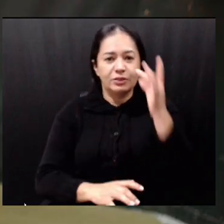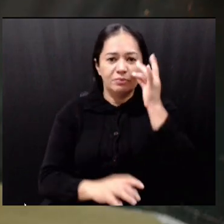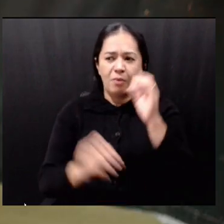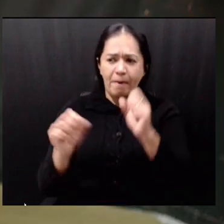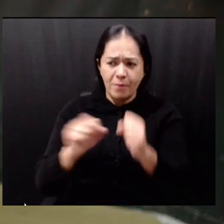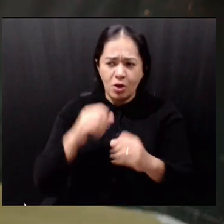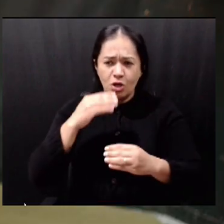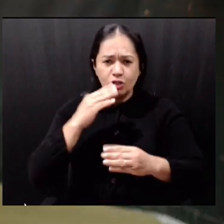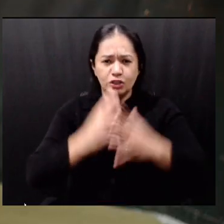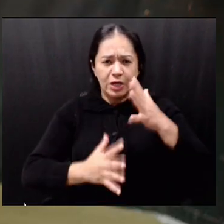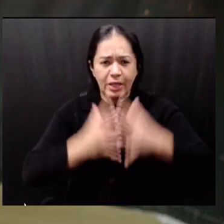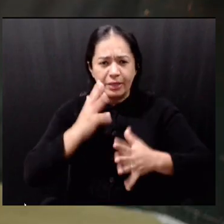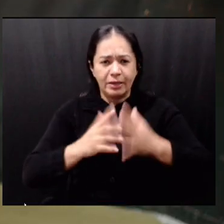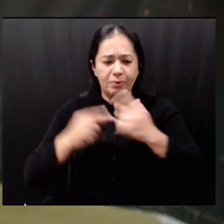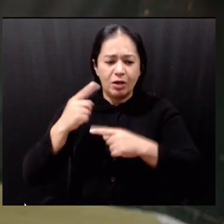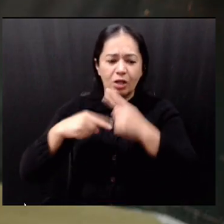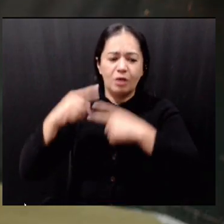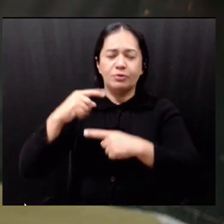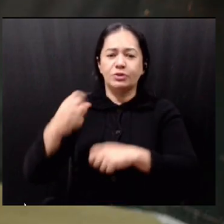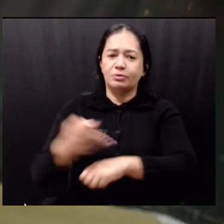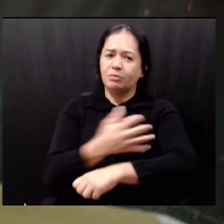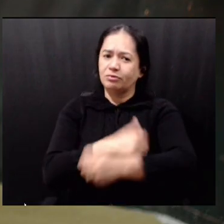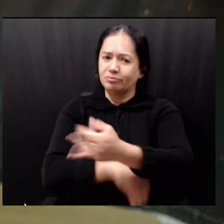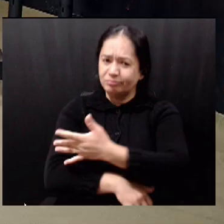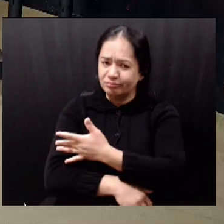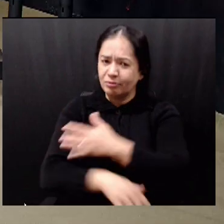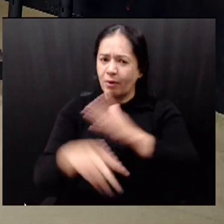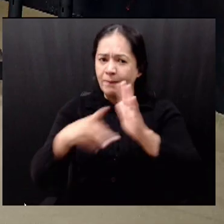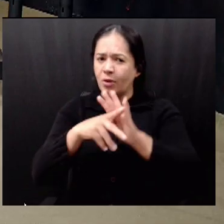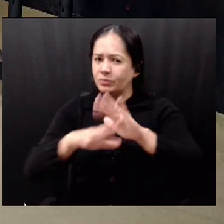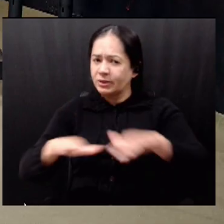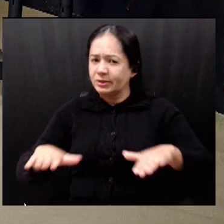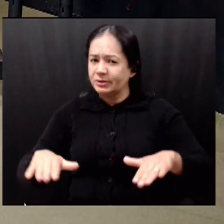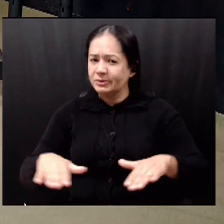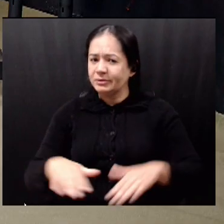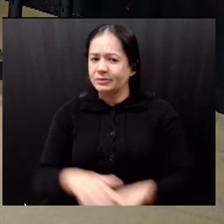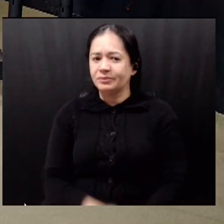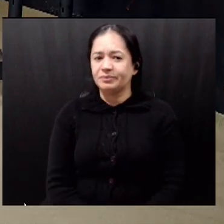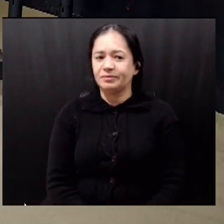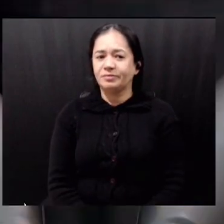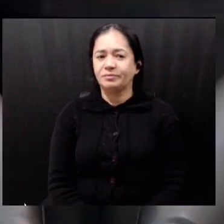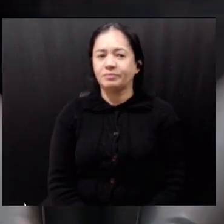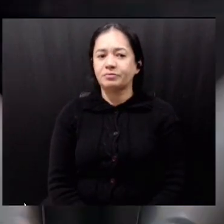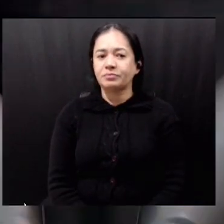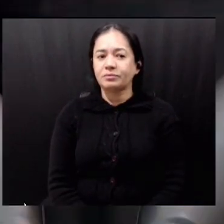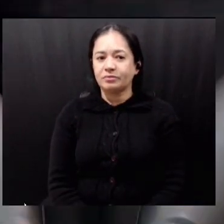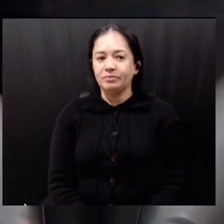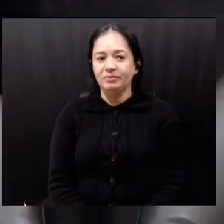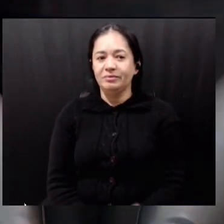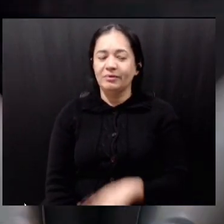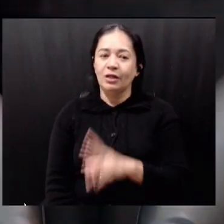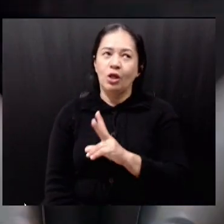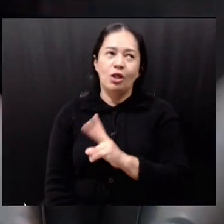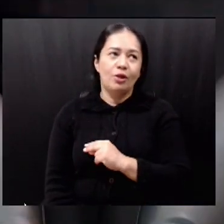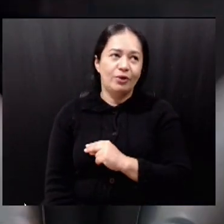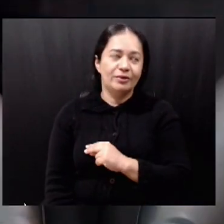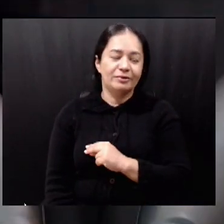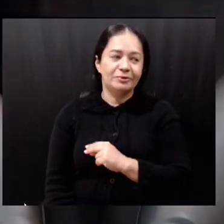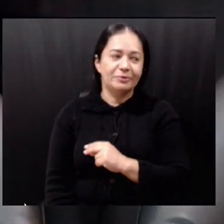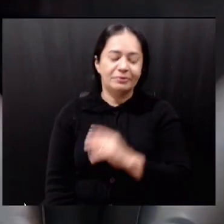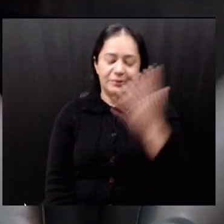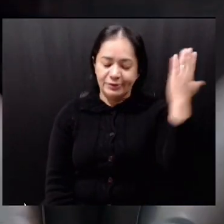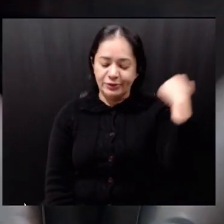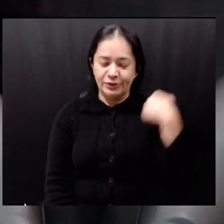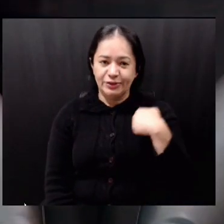desenvolvimento emocional da criança? Vamos lá, Beatriz. Ai, gente, esses dias eu sou